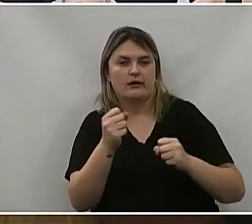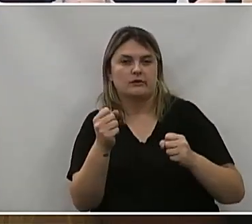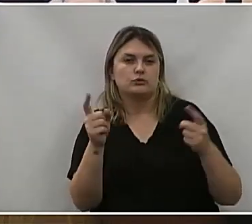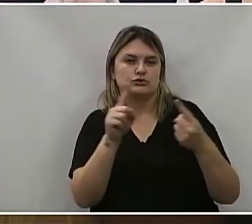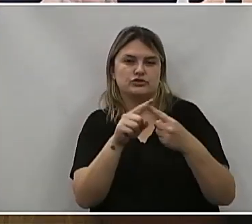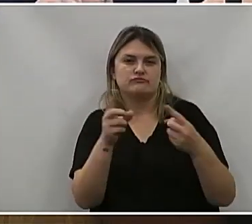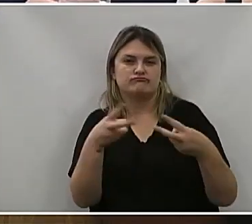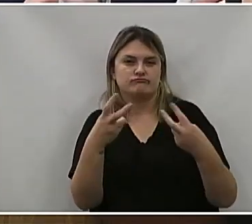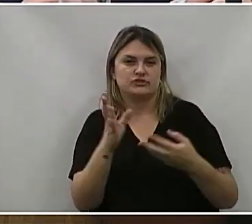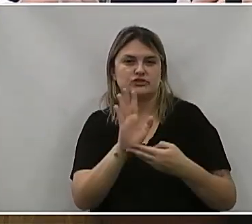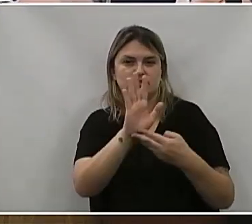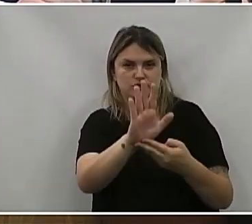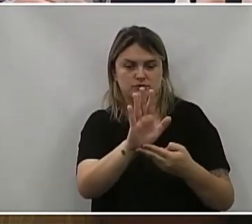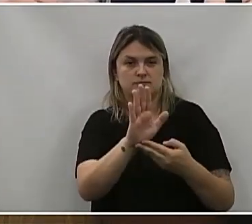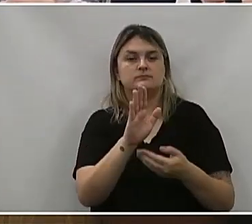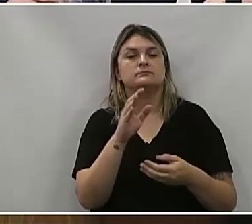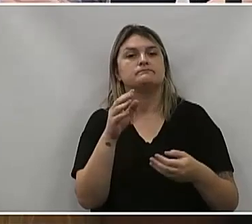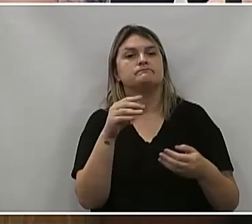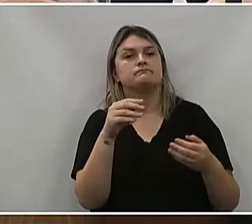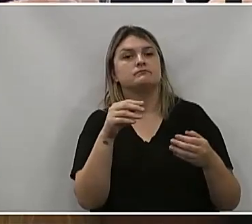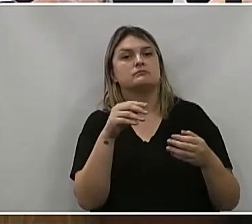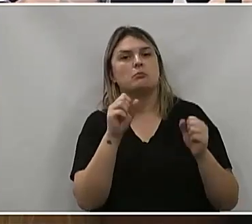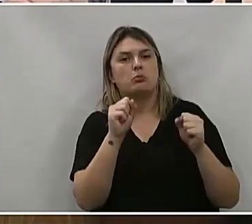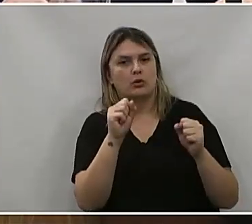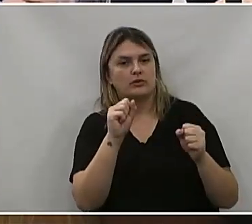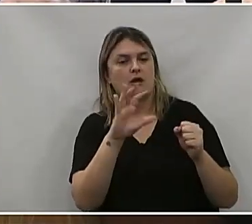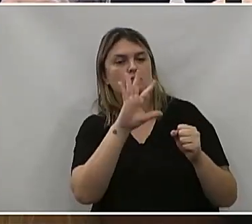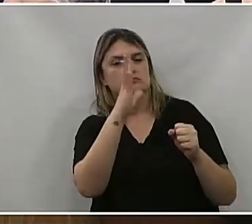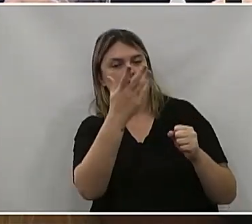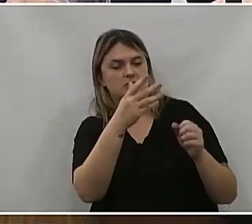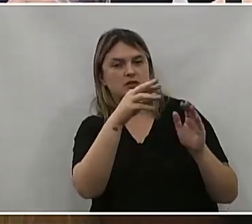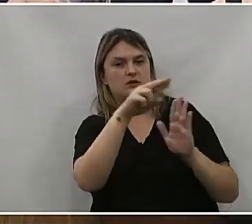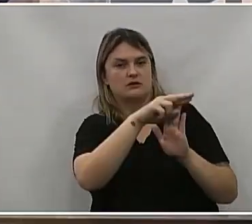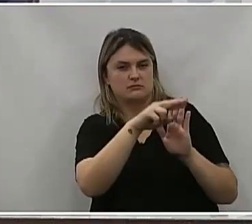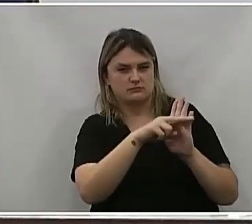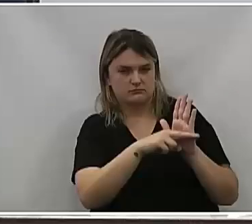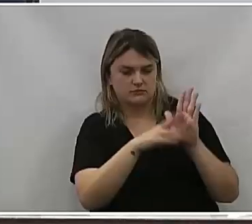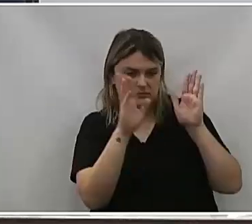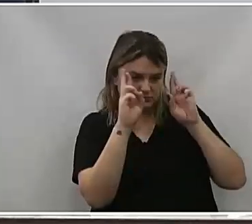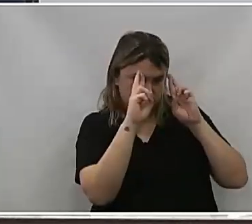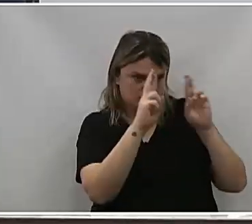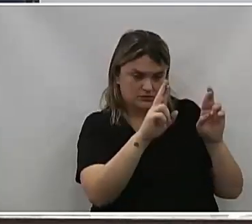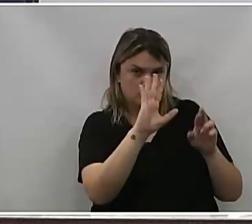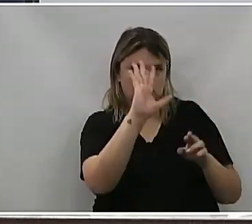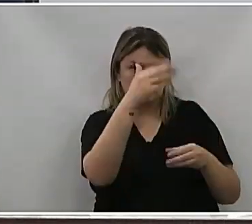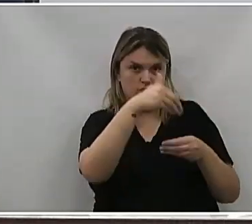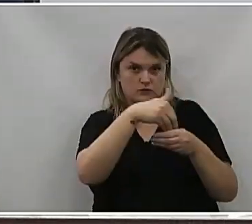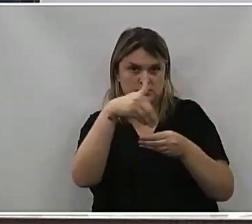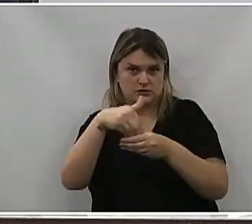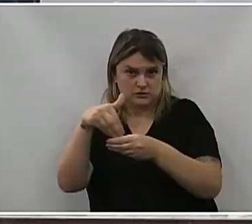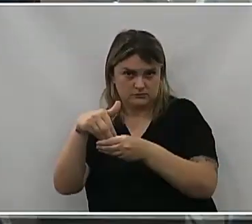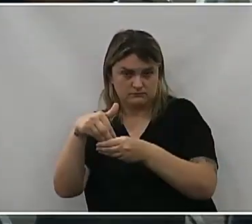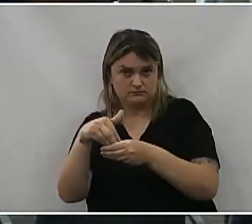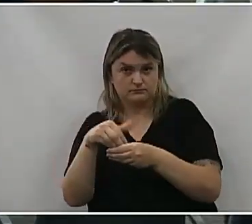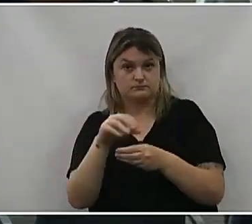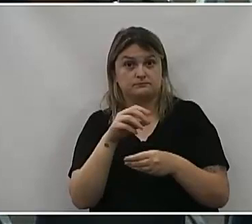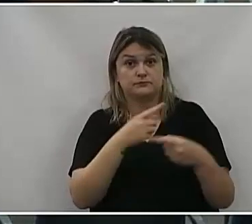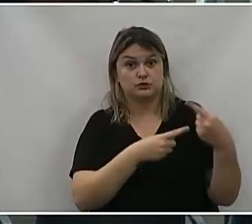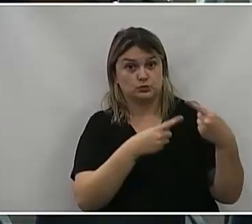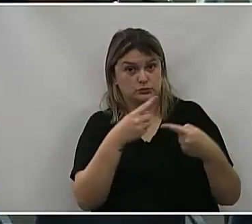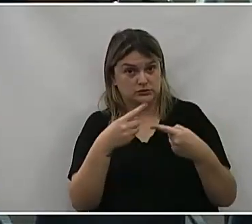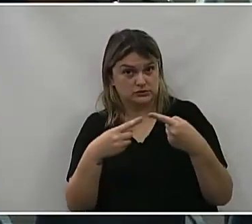parecer favorável ao projeto em questão, devendo o mesmo seguir os trâmites do regimento. É o parecer. Em votação. Em